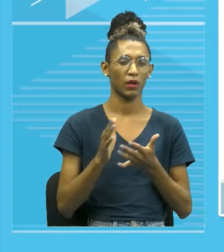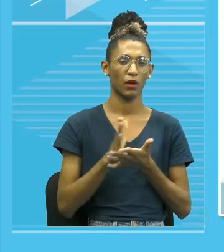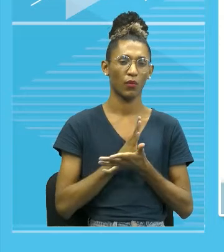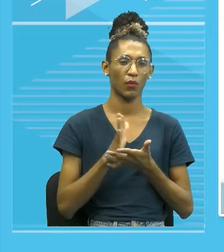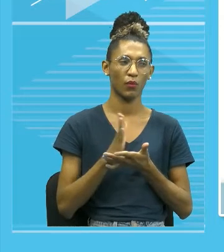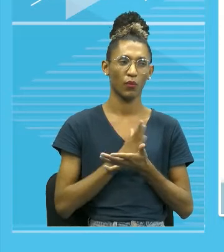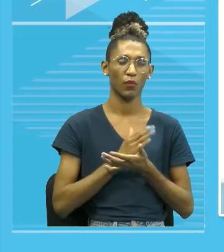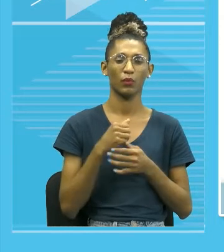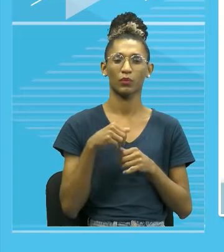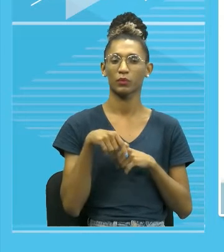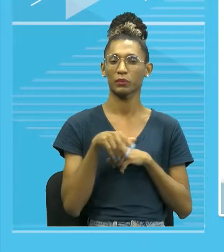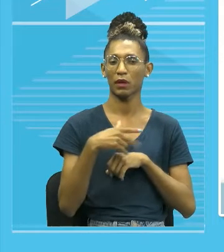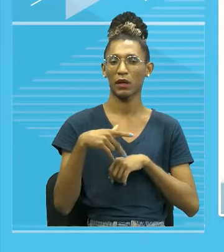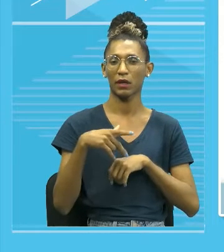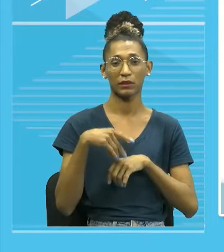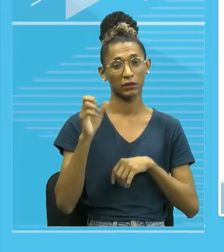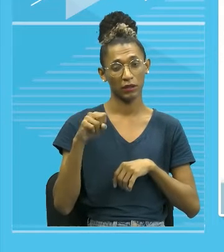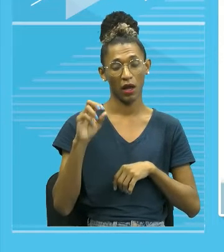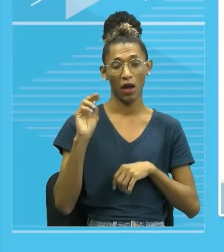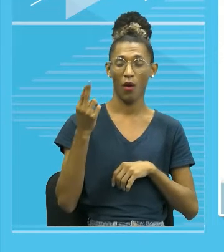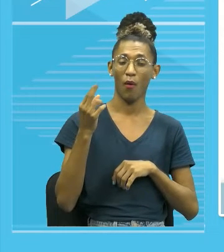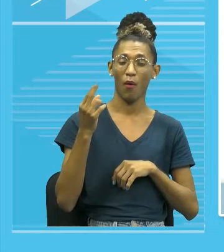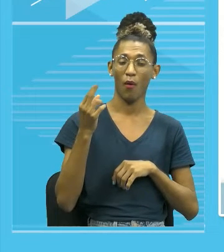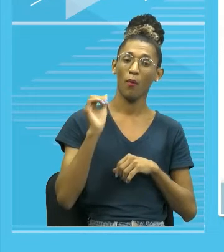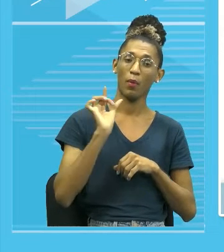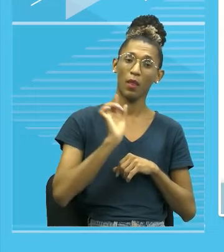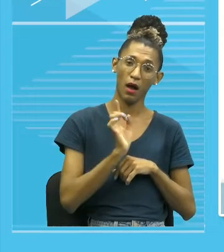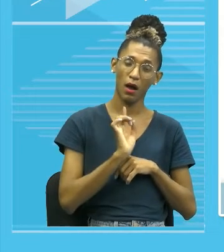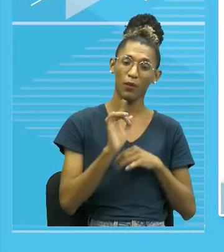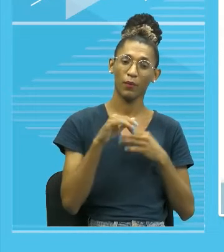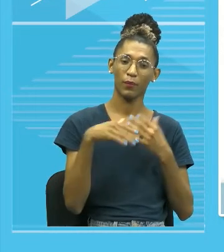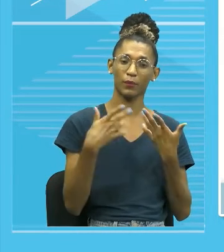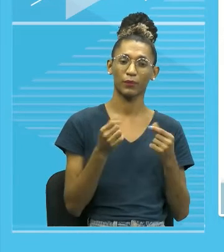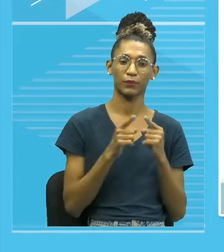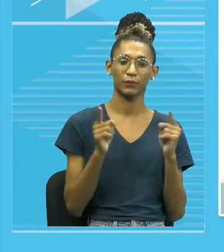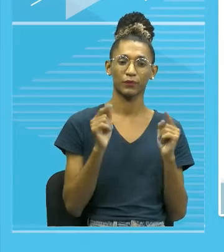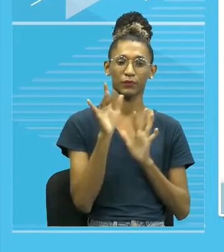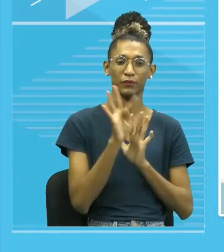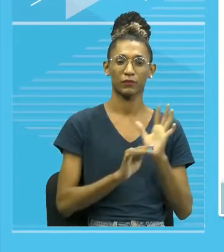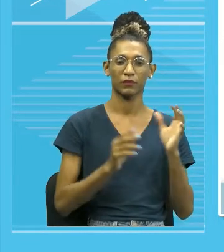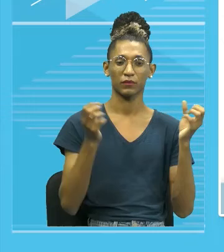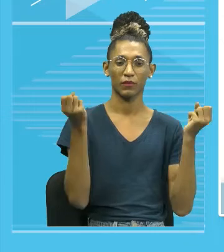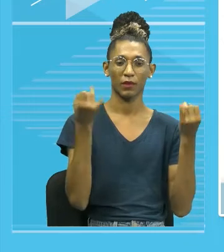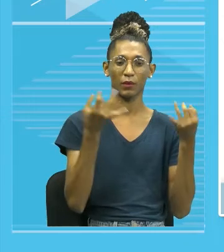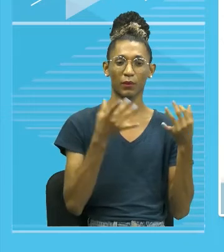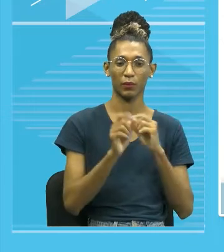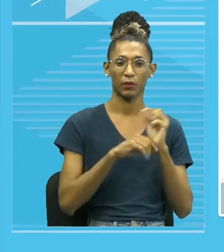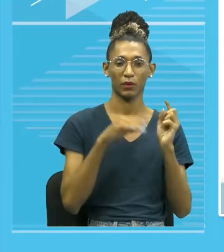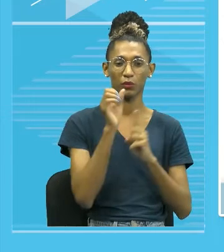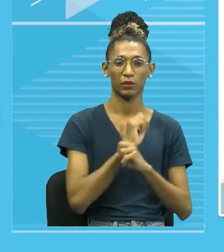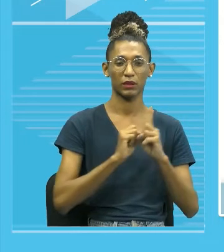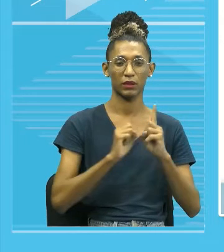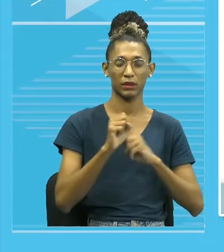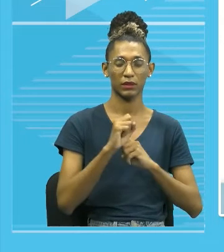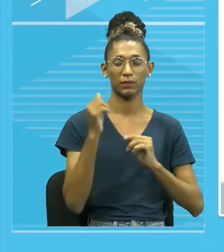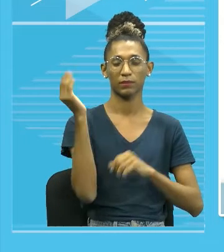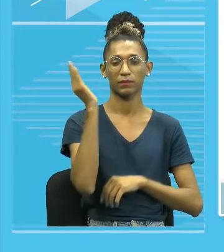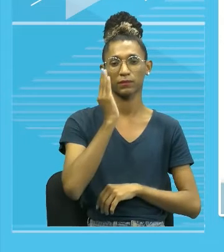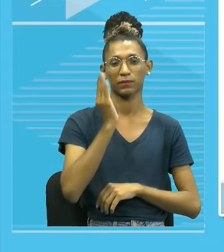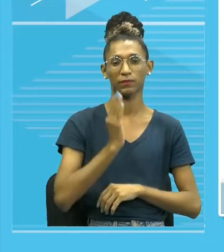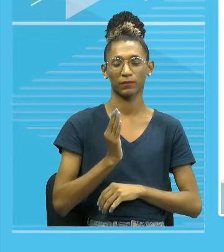mais em outros lugares menos alguns lugares mais menos mas é que eles especifica a sociedade brasileira sabe